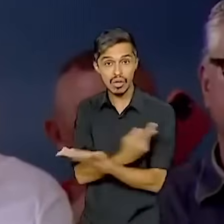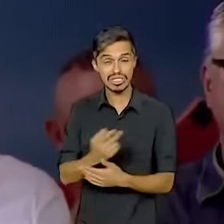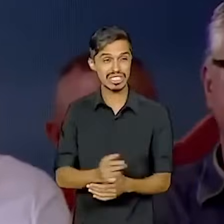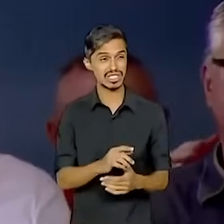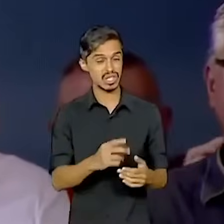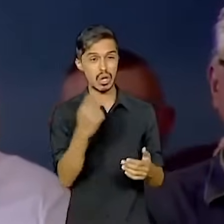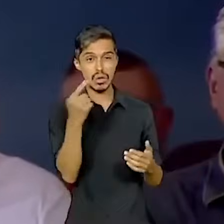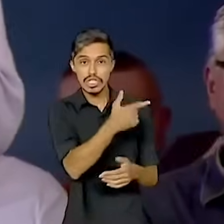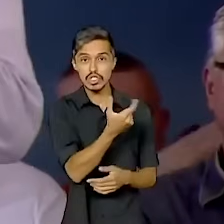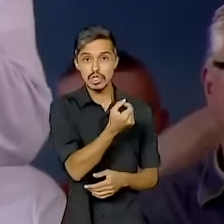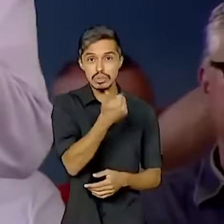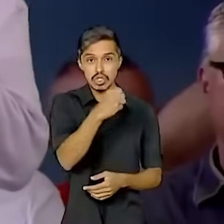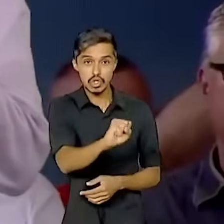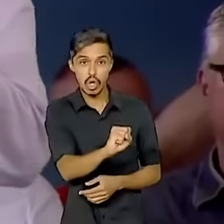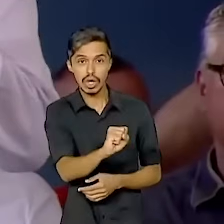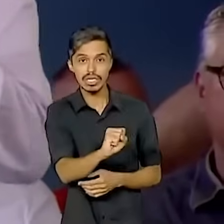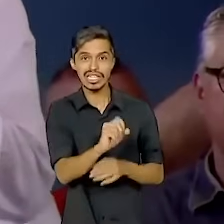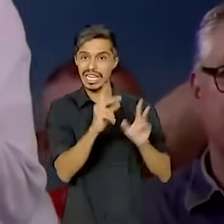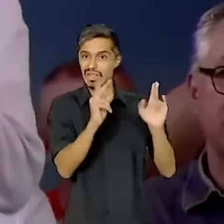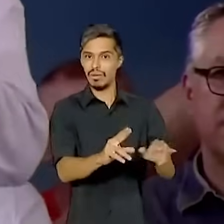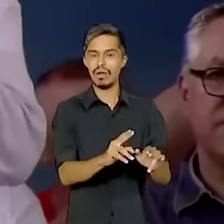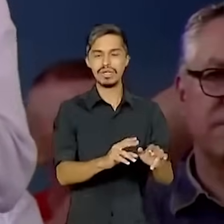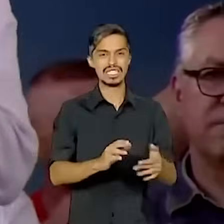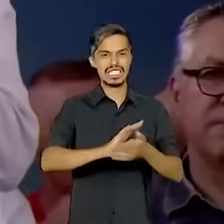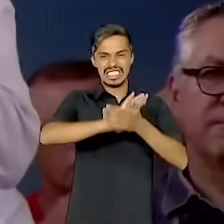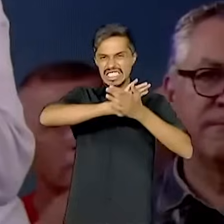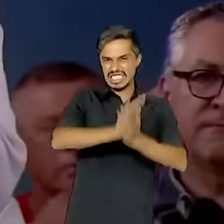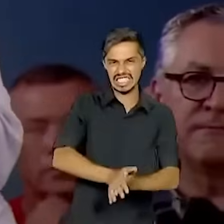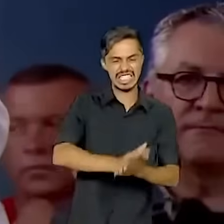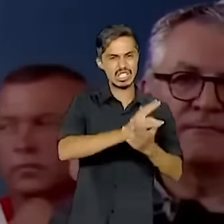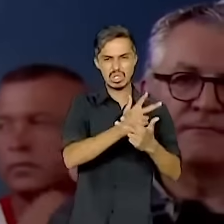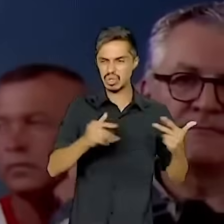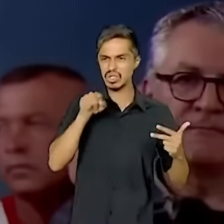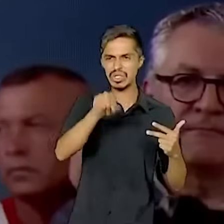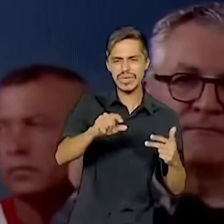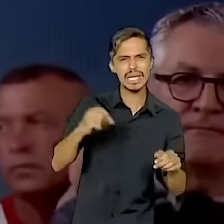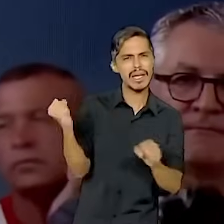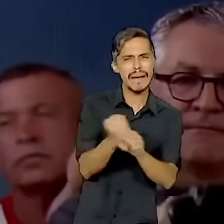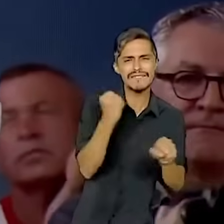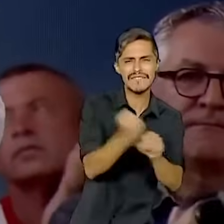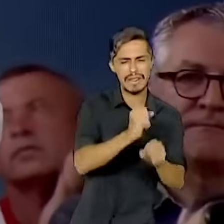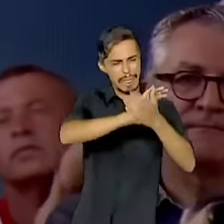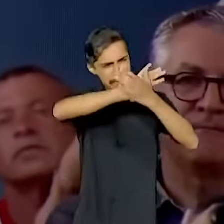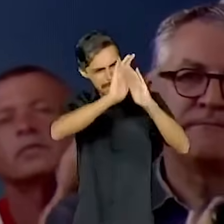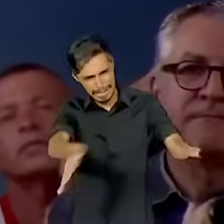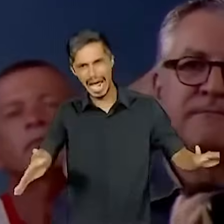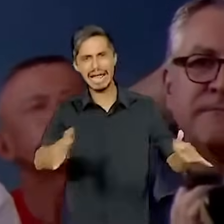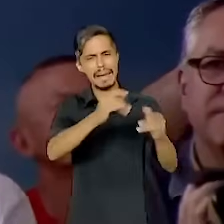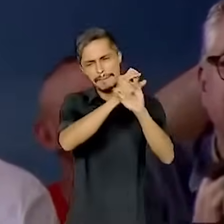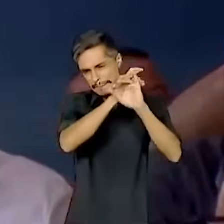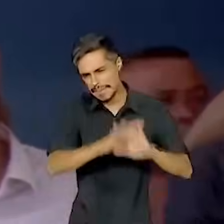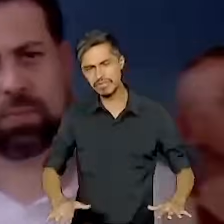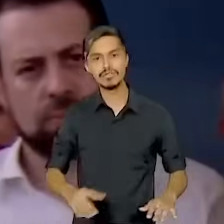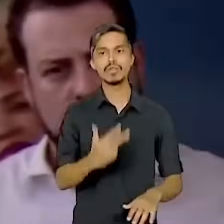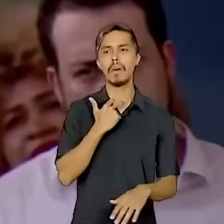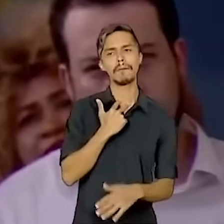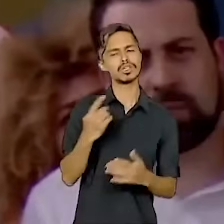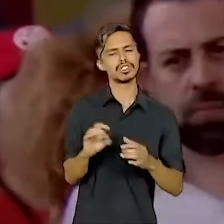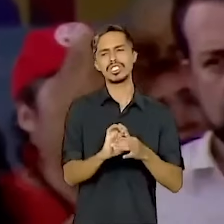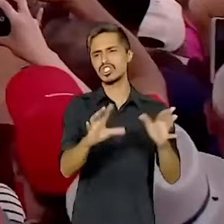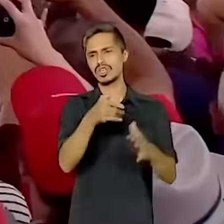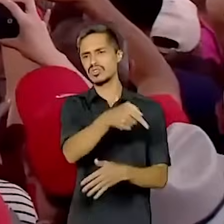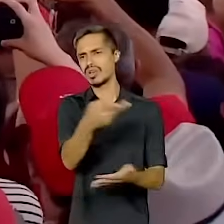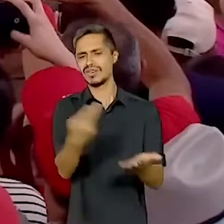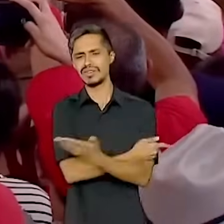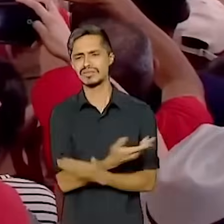em 2018, e destrói tudo aquilo que vocês construíram. E vocês não podem permitir isso.